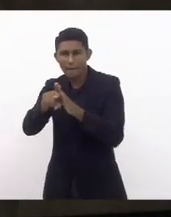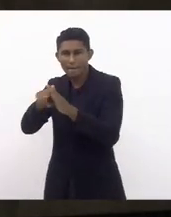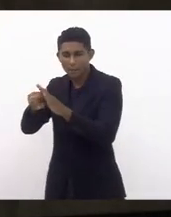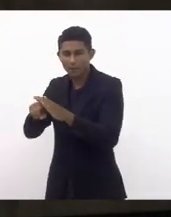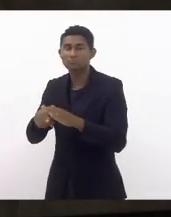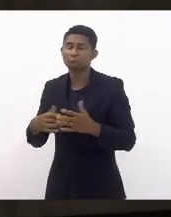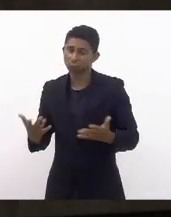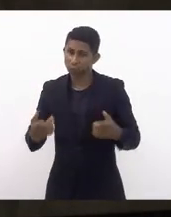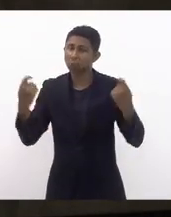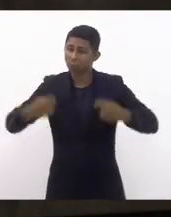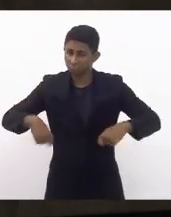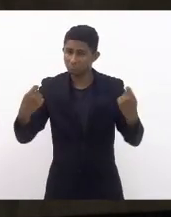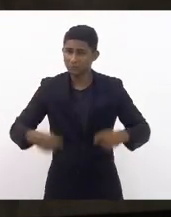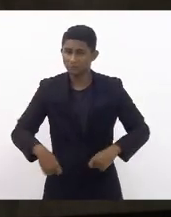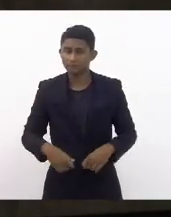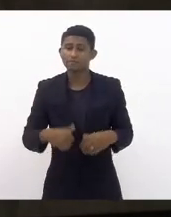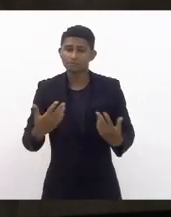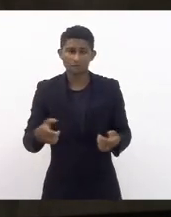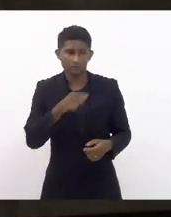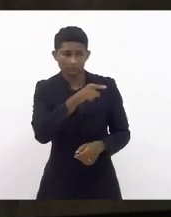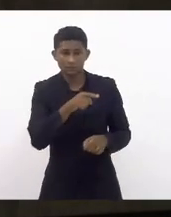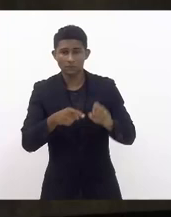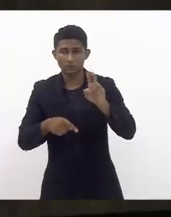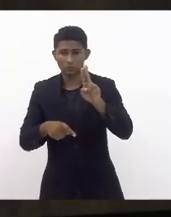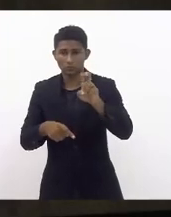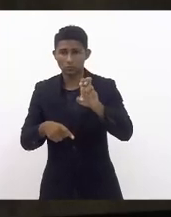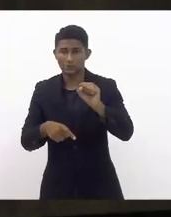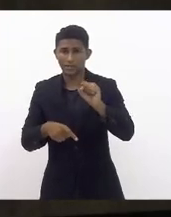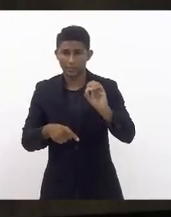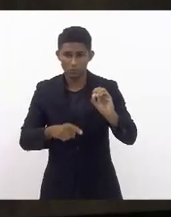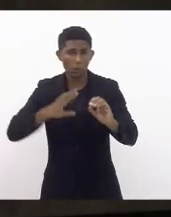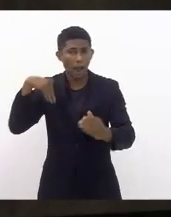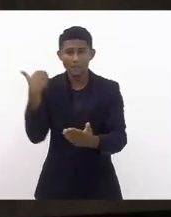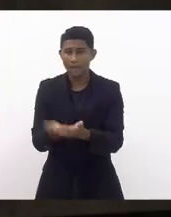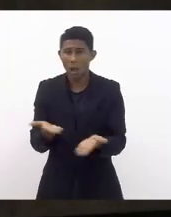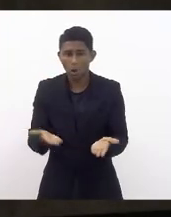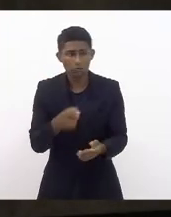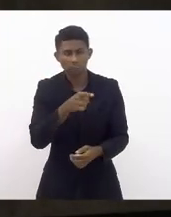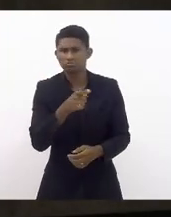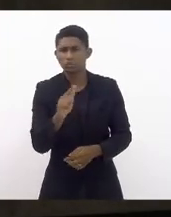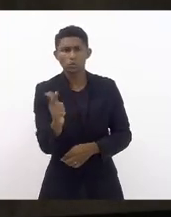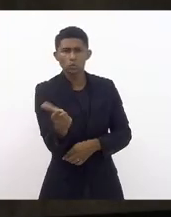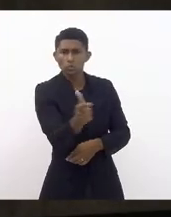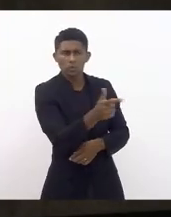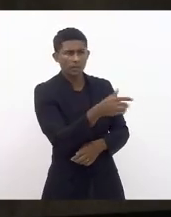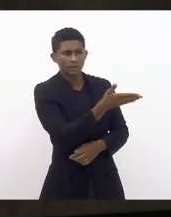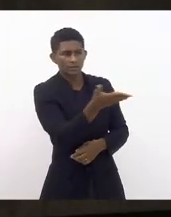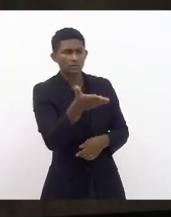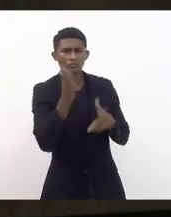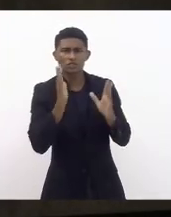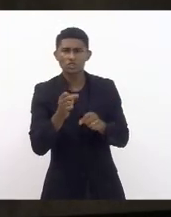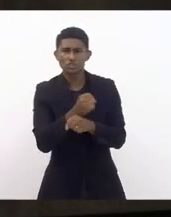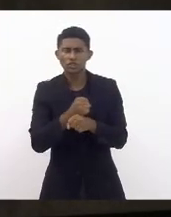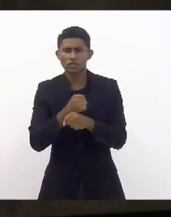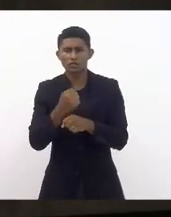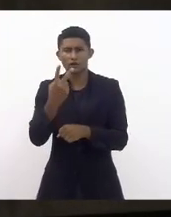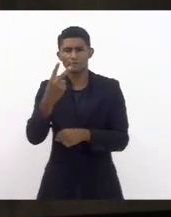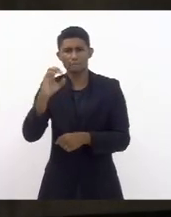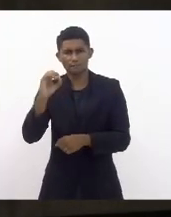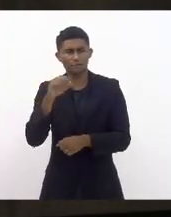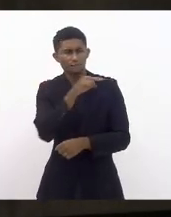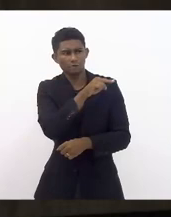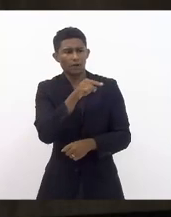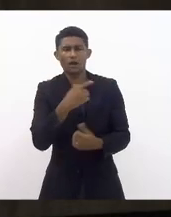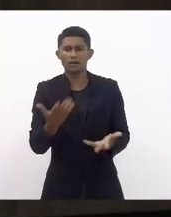grande parte disso a UESO não viu até hoje, nesses quase 20 anos de existência. Aliás, eu quero dizer